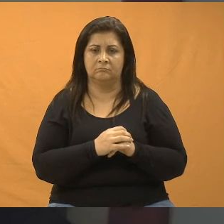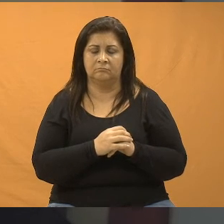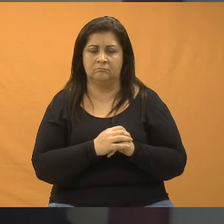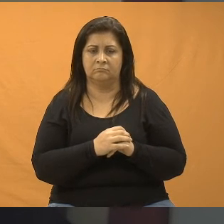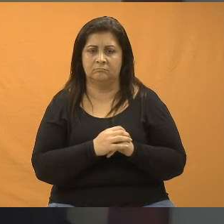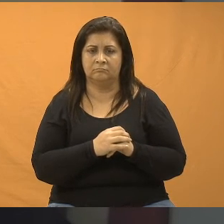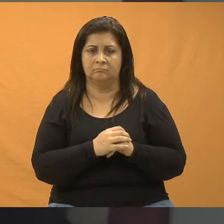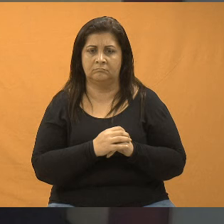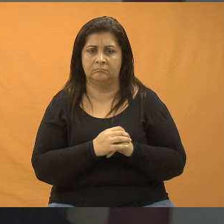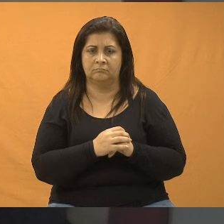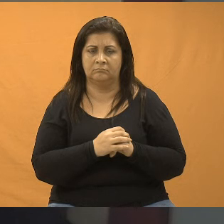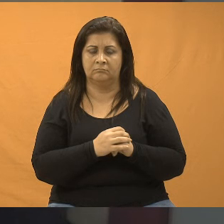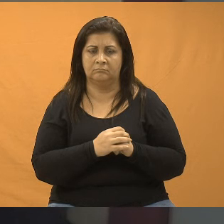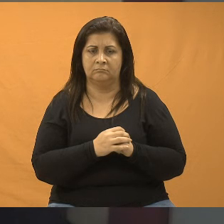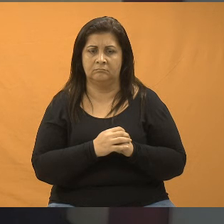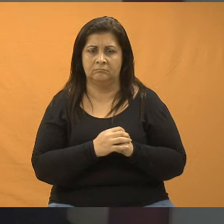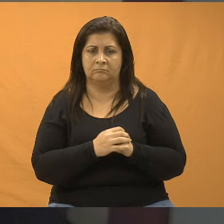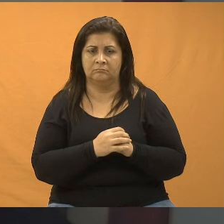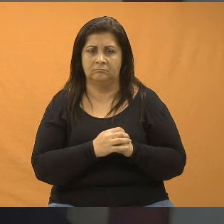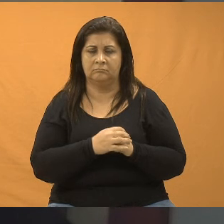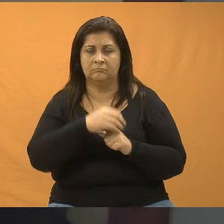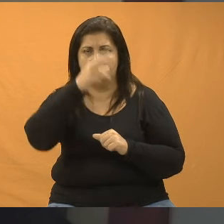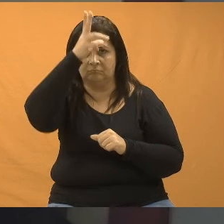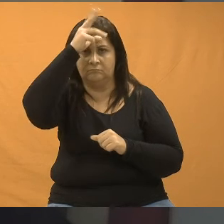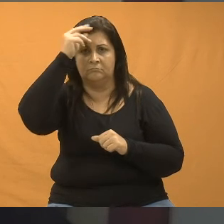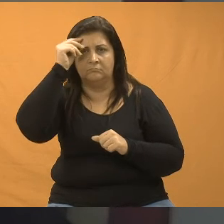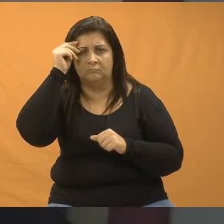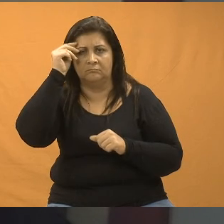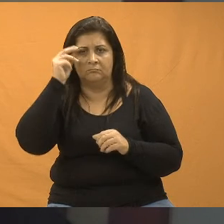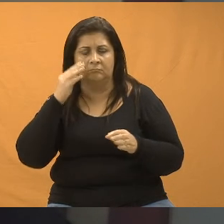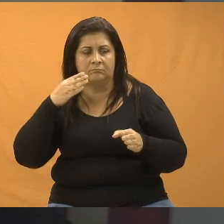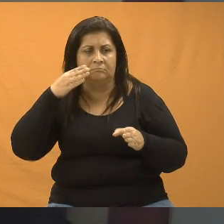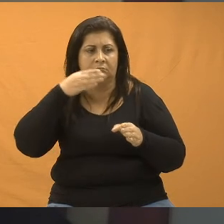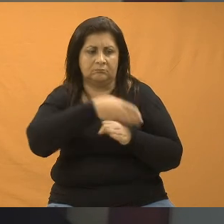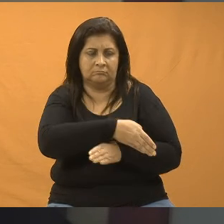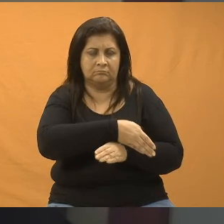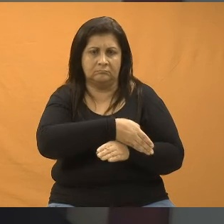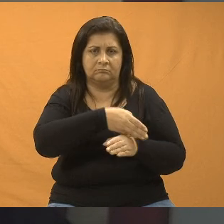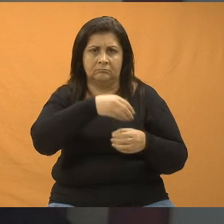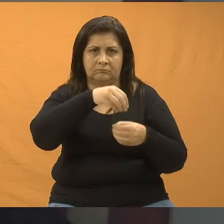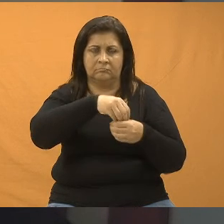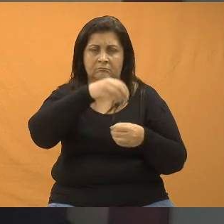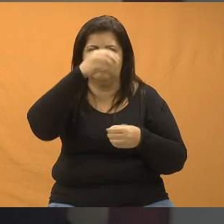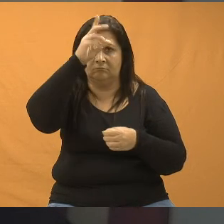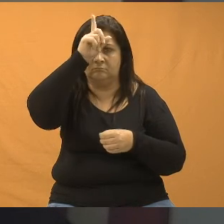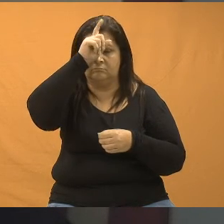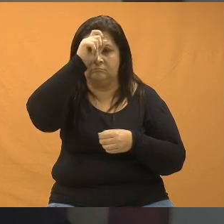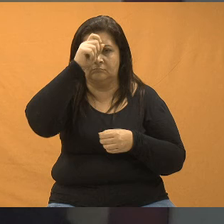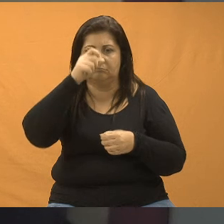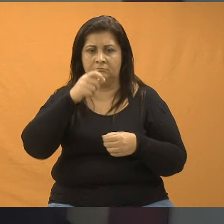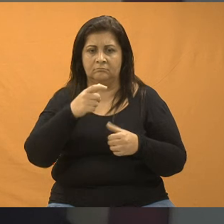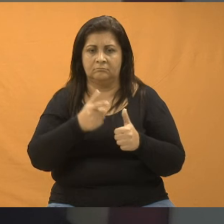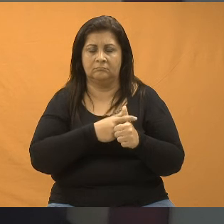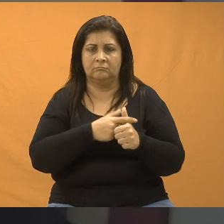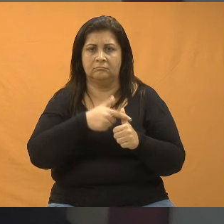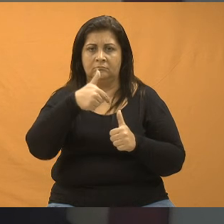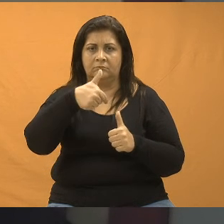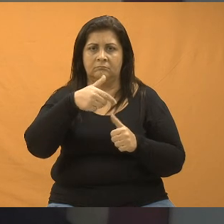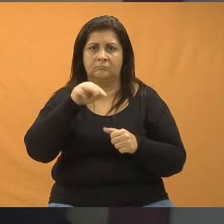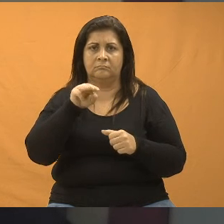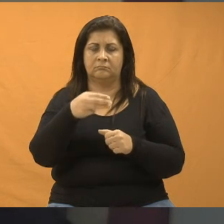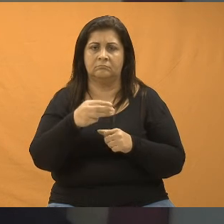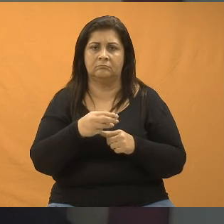Quando a prefeitura assumiu, a dívida era de 7 milhões. 3